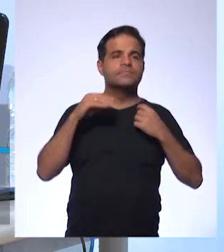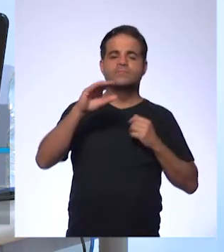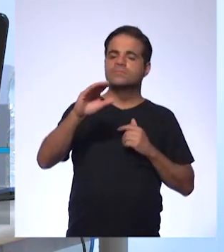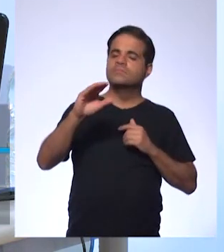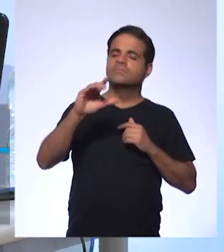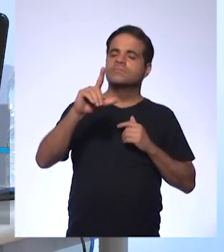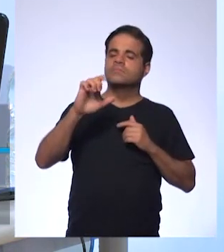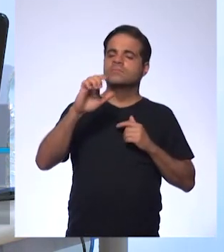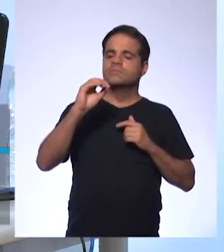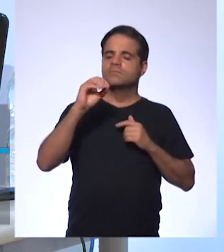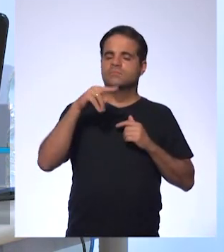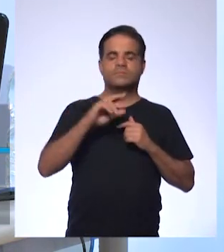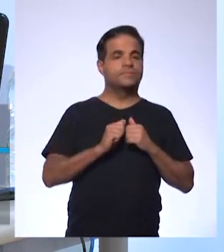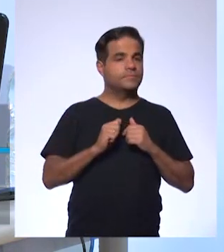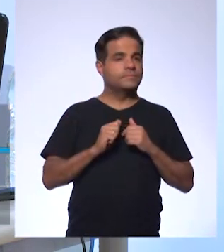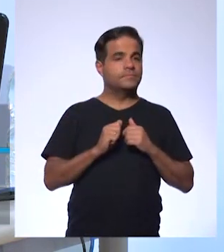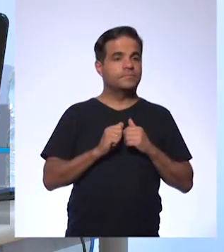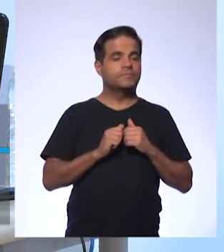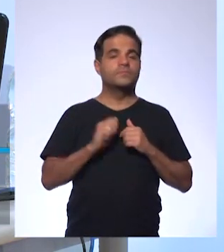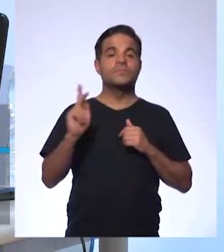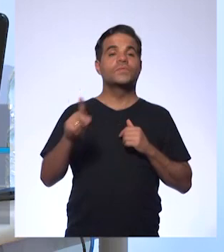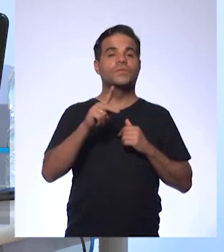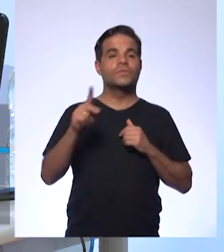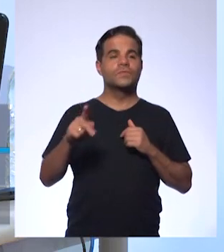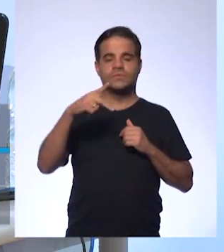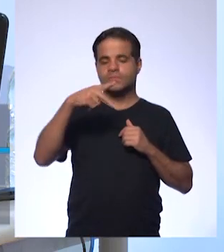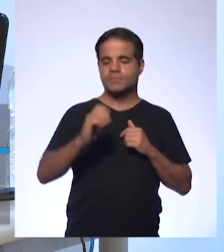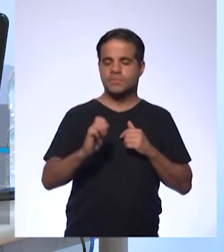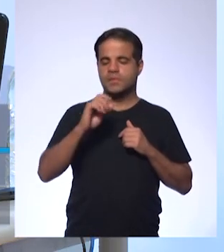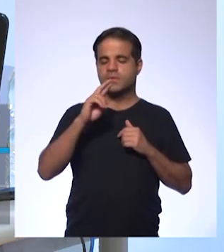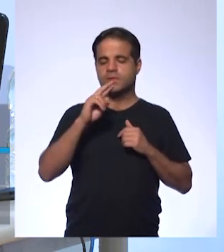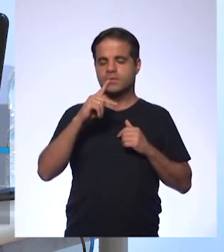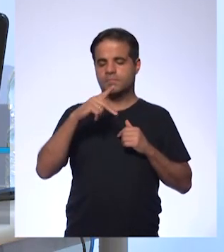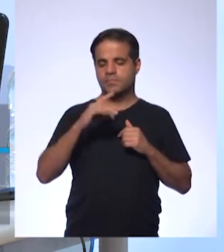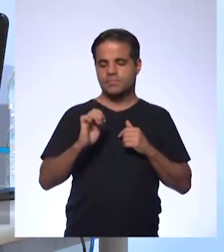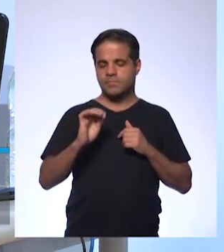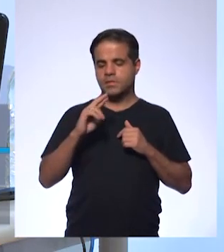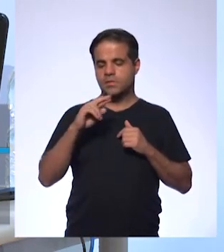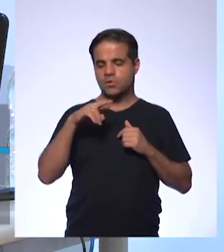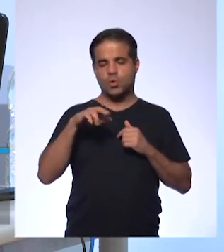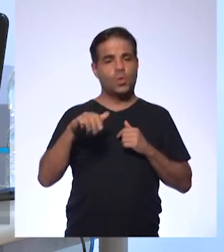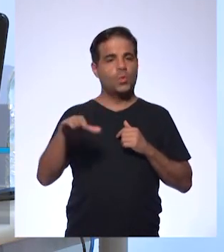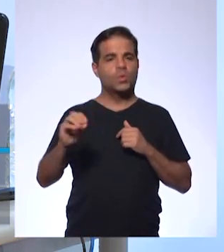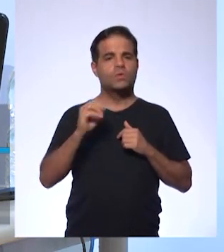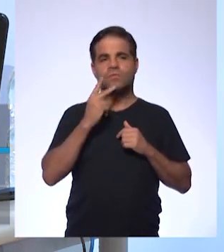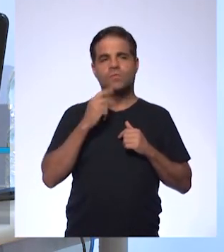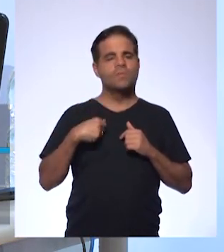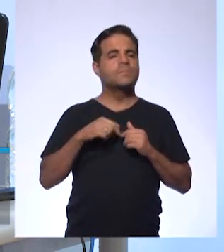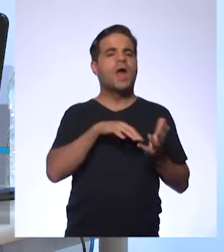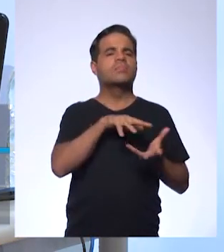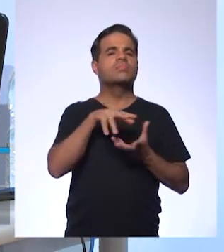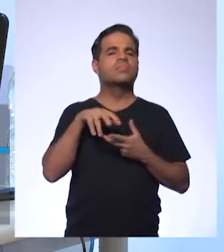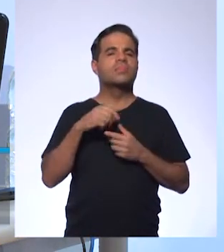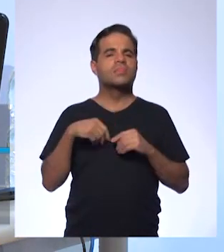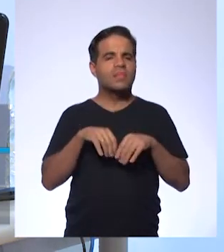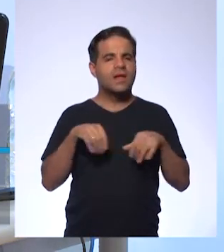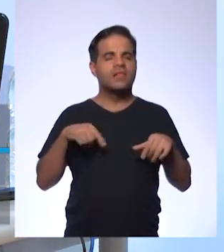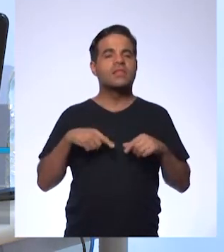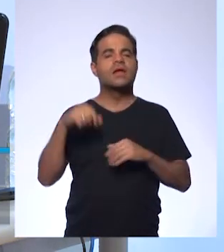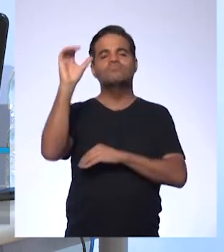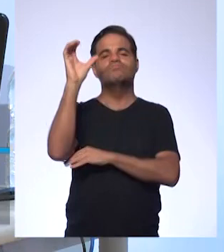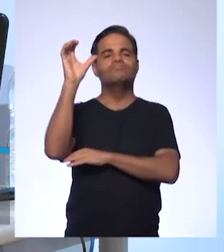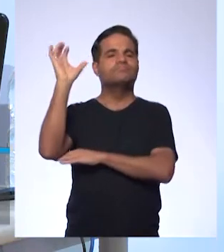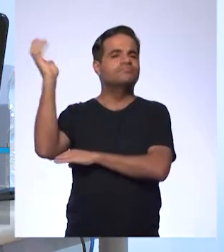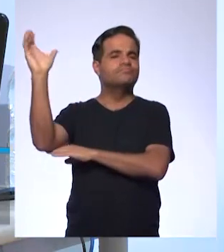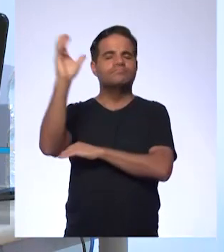Cleona. E aí tem, o professor Petronilho já pensou, minha terra tem palmeiras, e depois é a